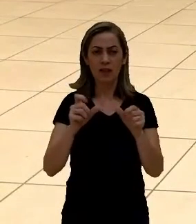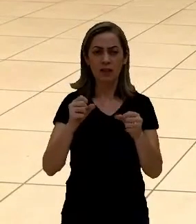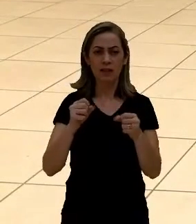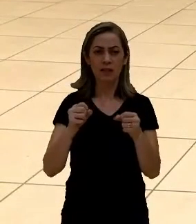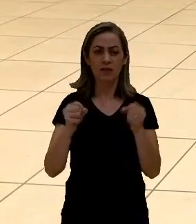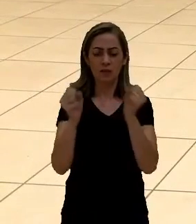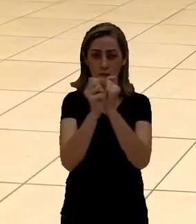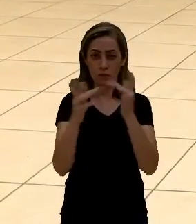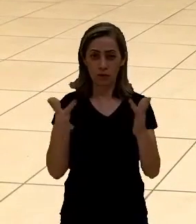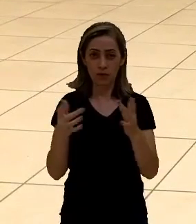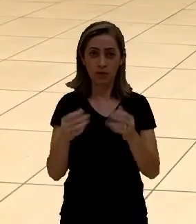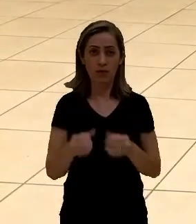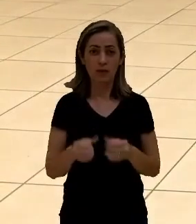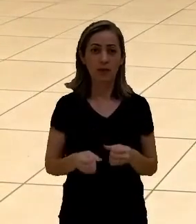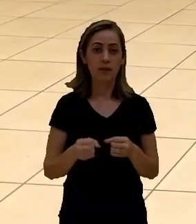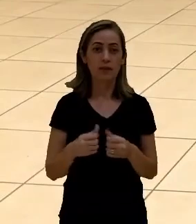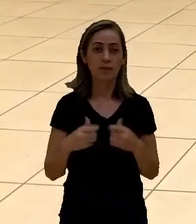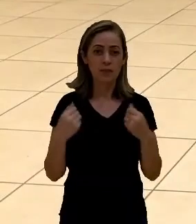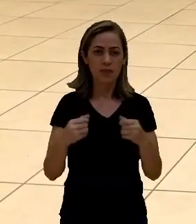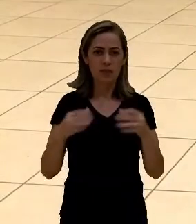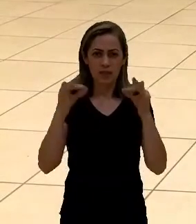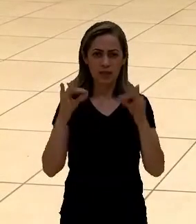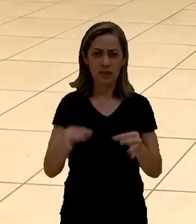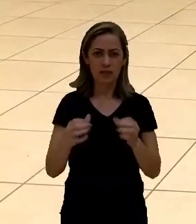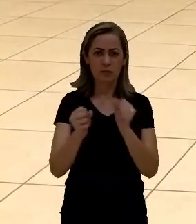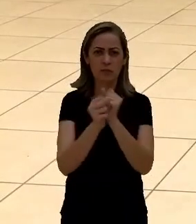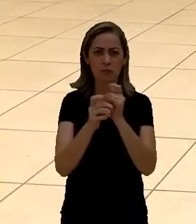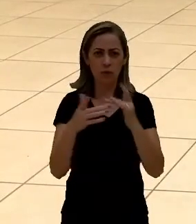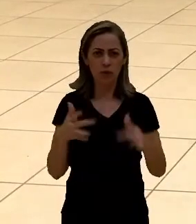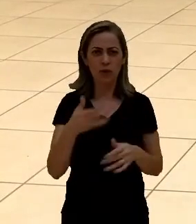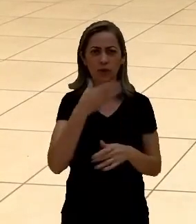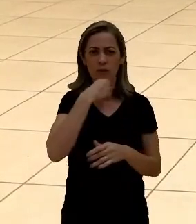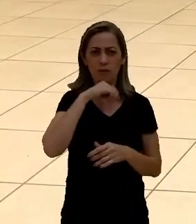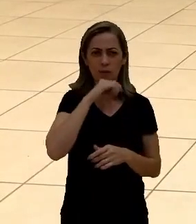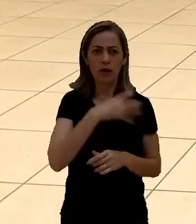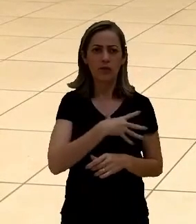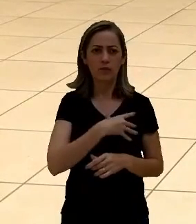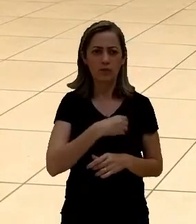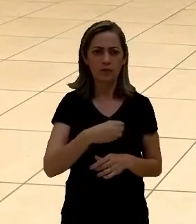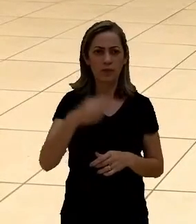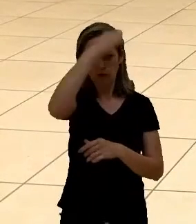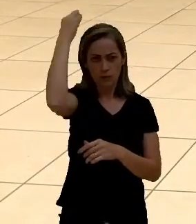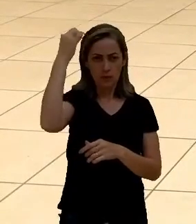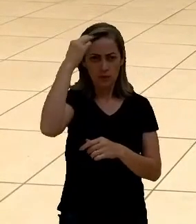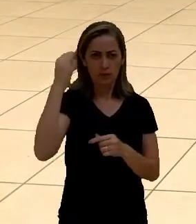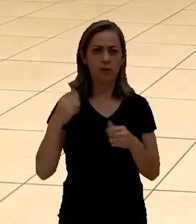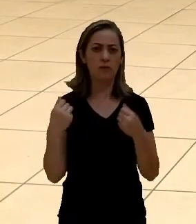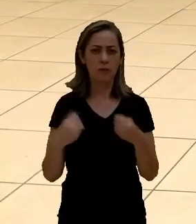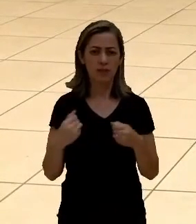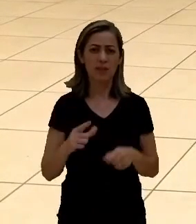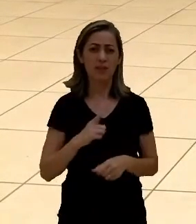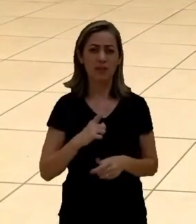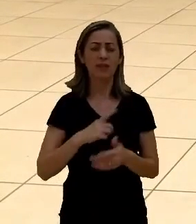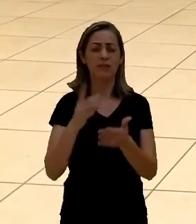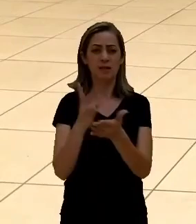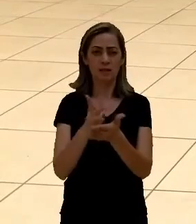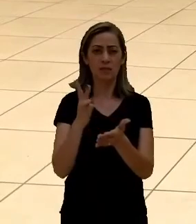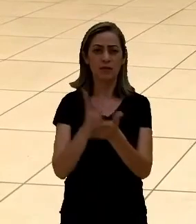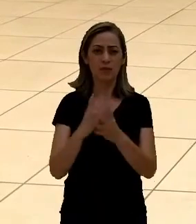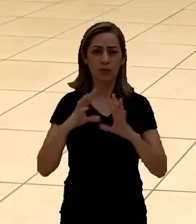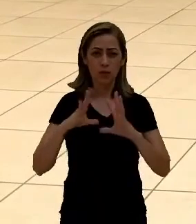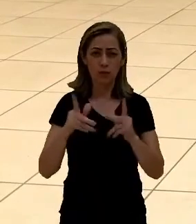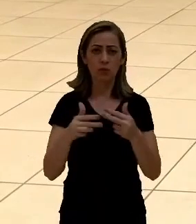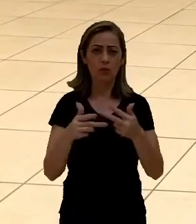cantos temos para começar e para fazer propaganda O hinário da CNBB né que tem